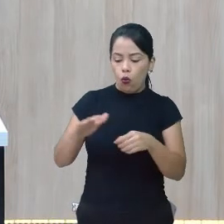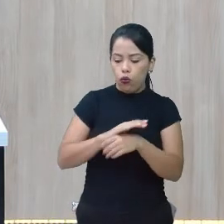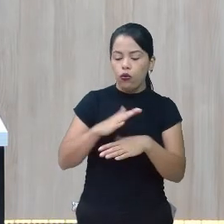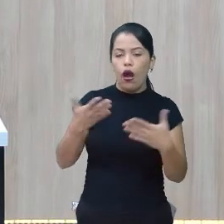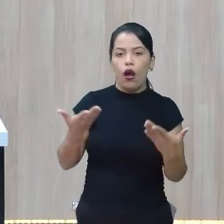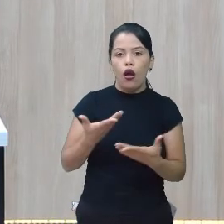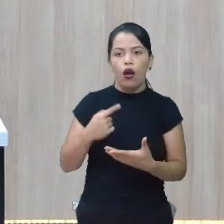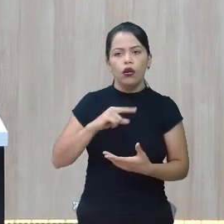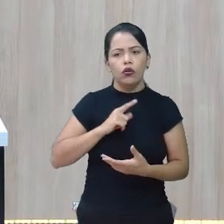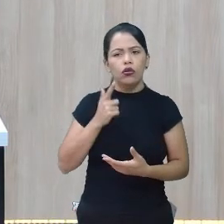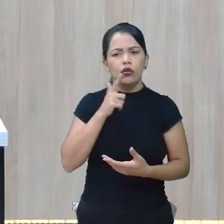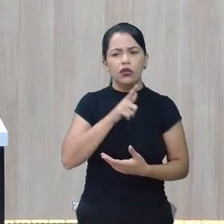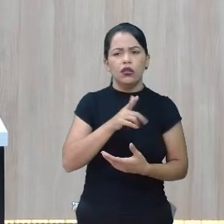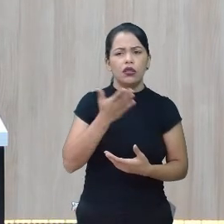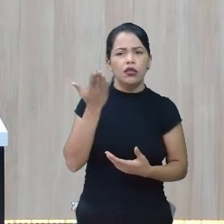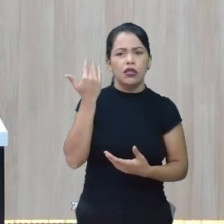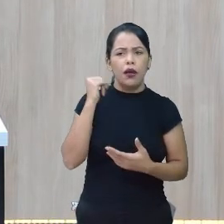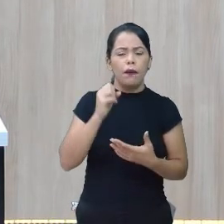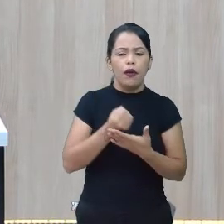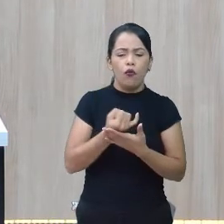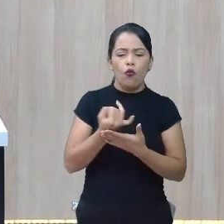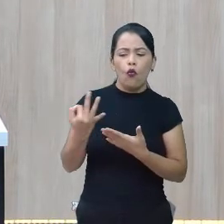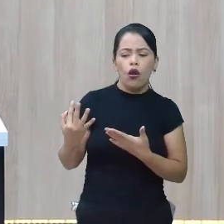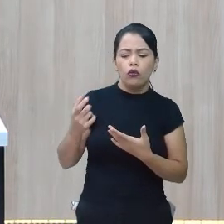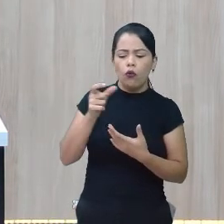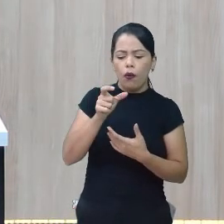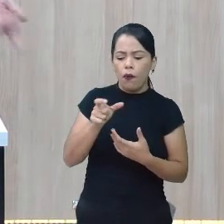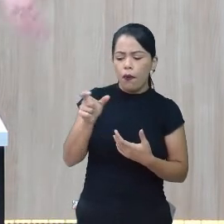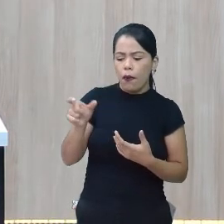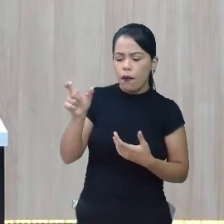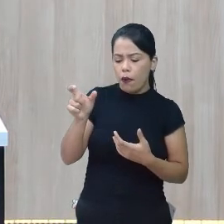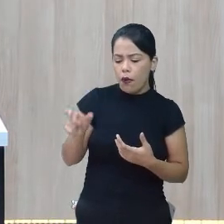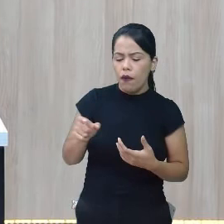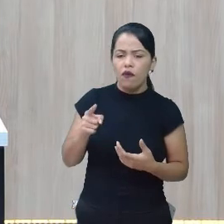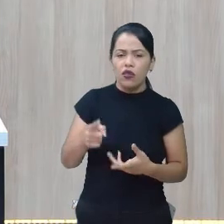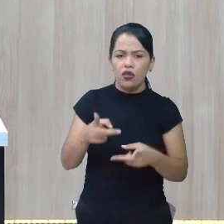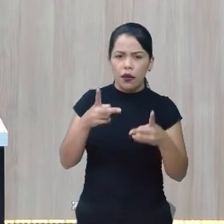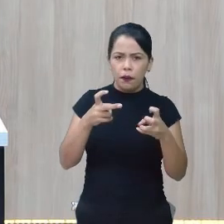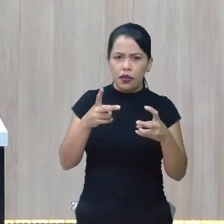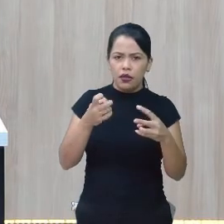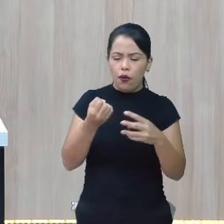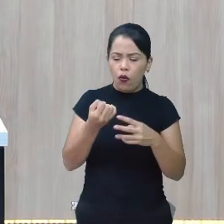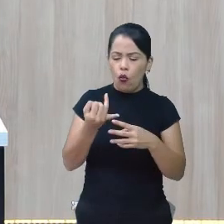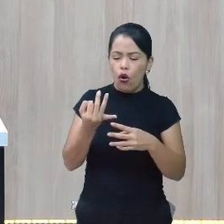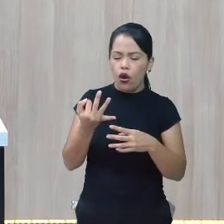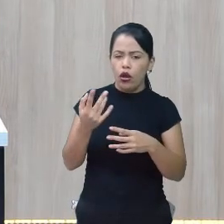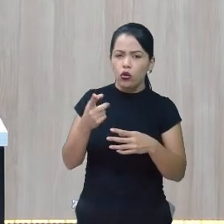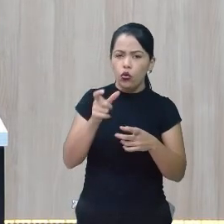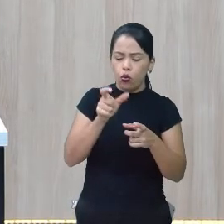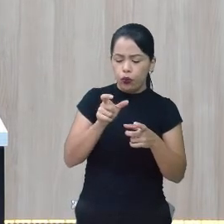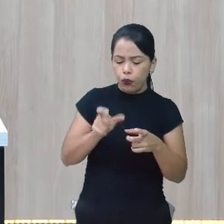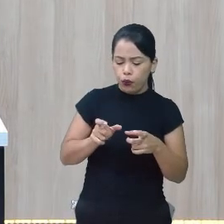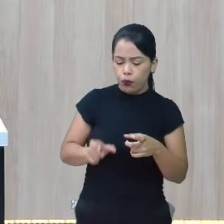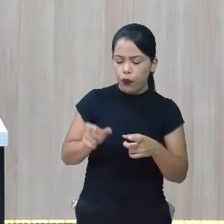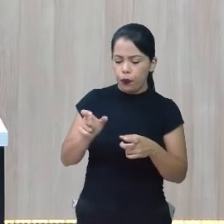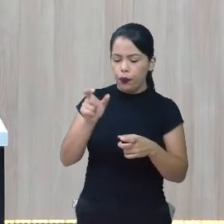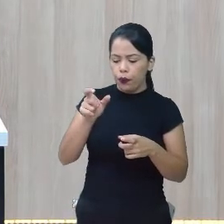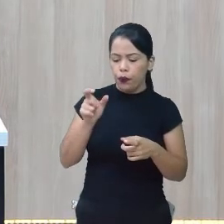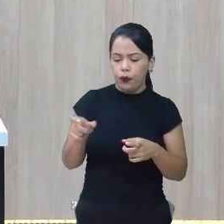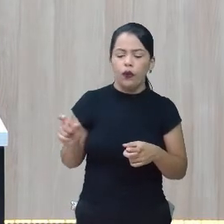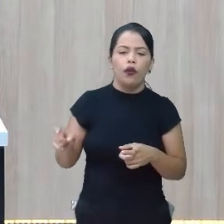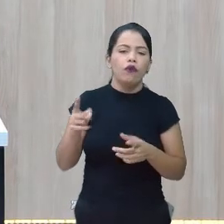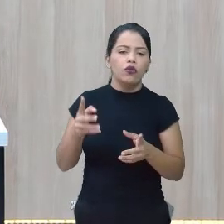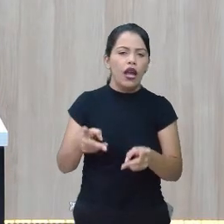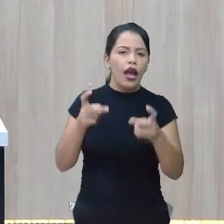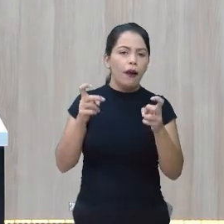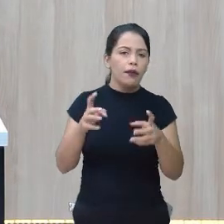saber quantos cubinhos eu botei? Vocês estavam prestando atenção na quantidade, nos cubinhos aparecendo ou nas